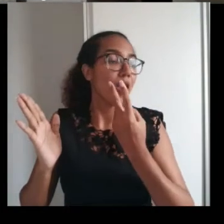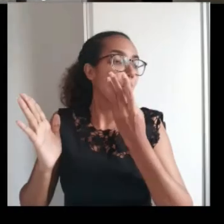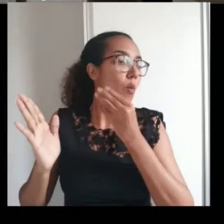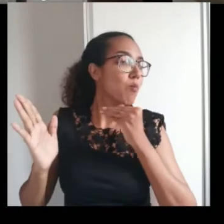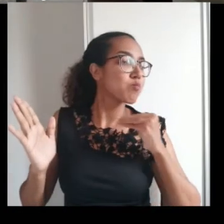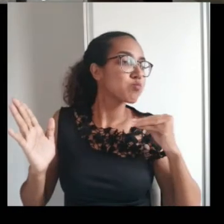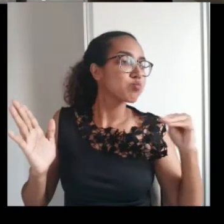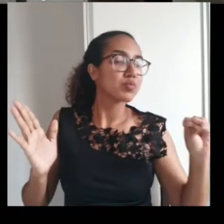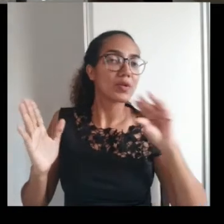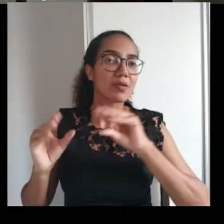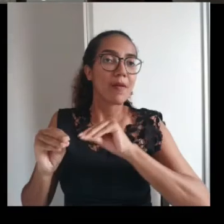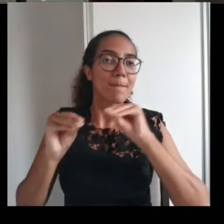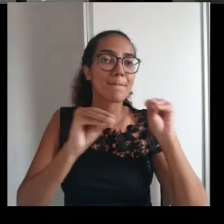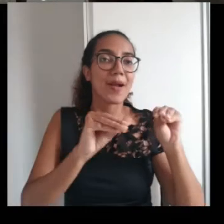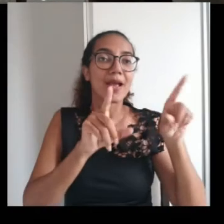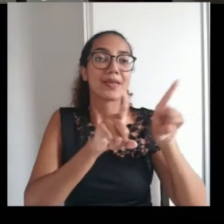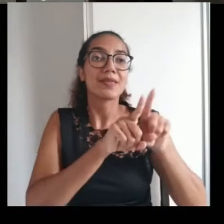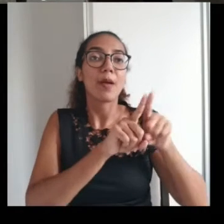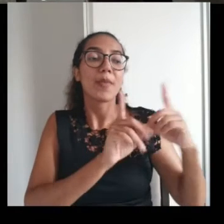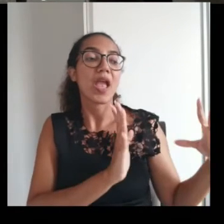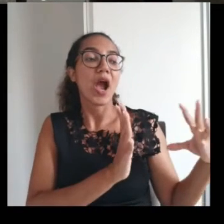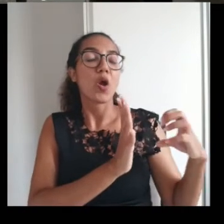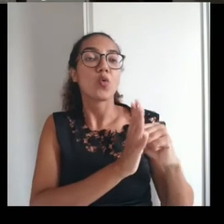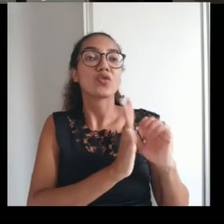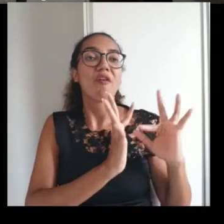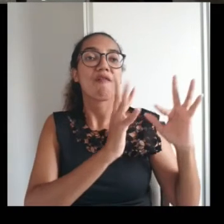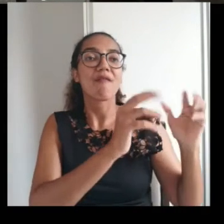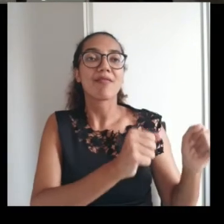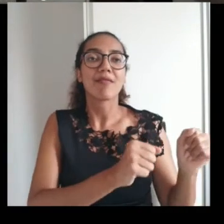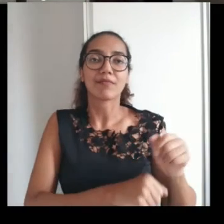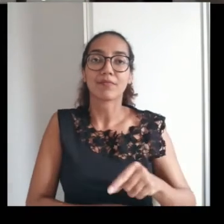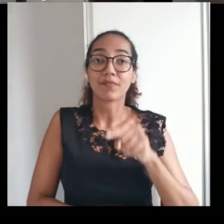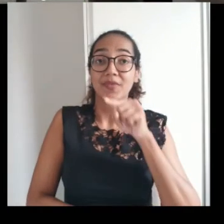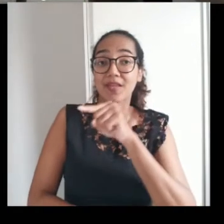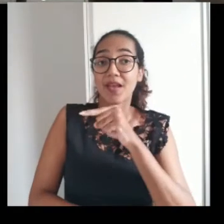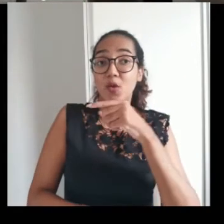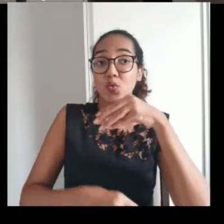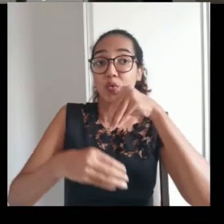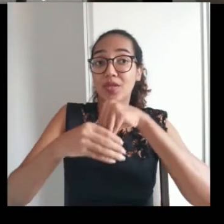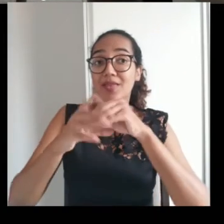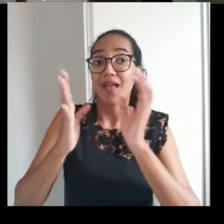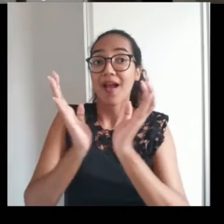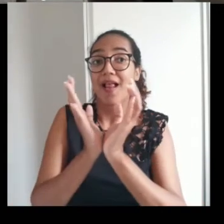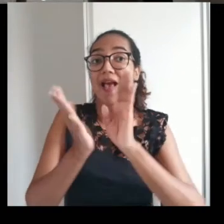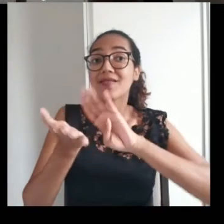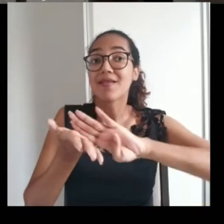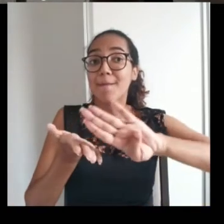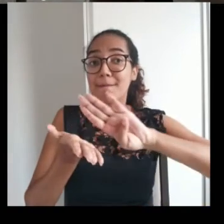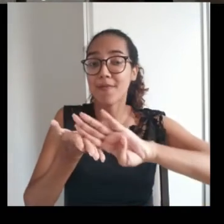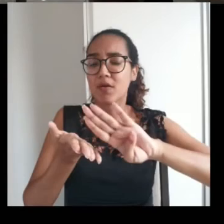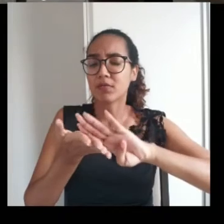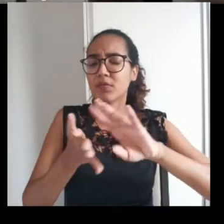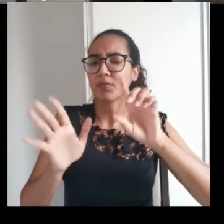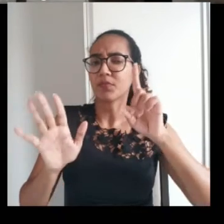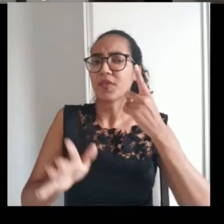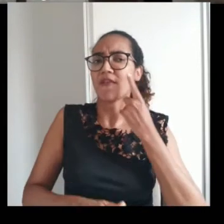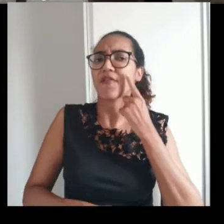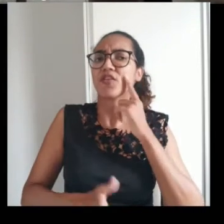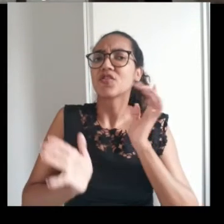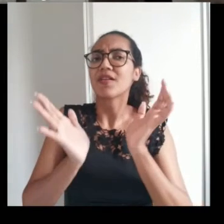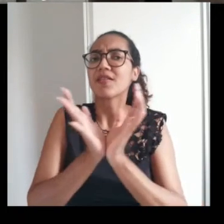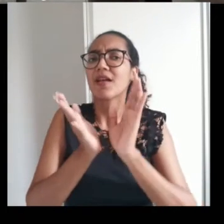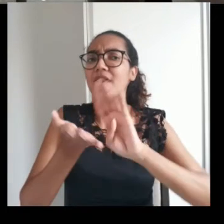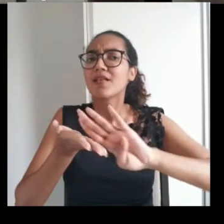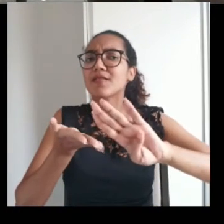que isso aqui eu estou na classe banco, tá certo? Veja que na classe banco, eu vou começar a ter métodos